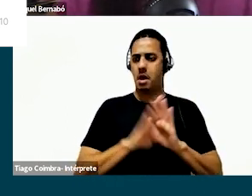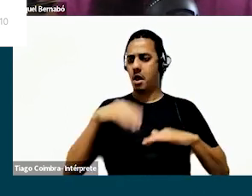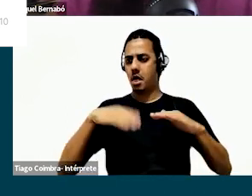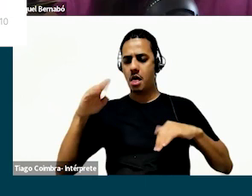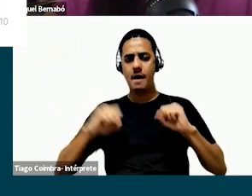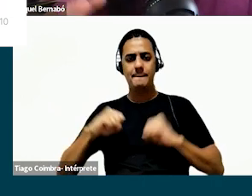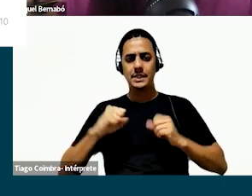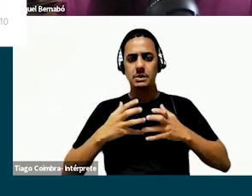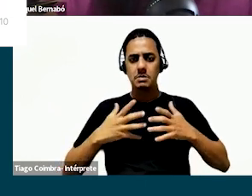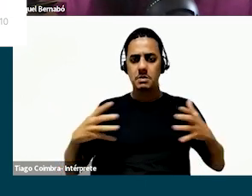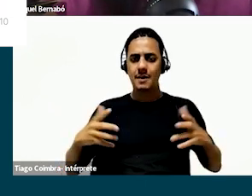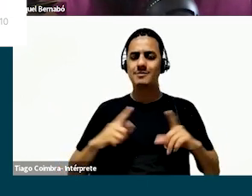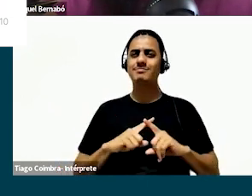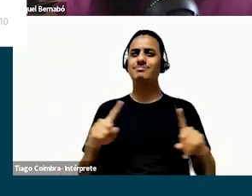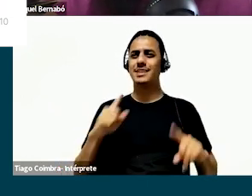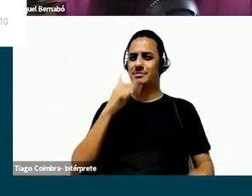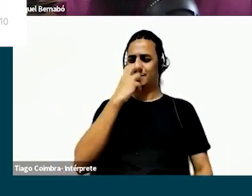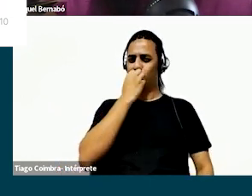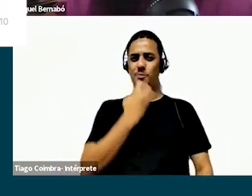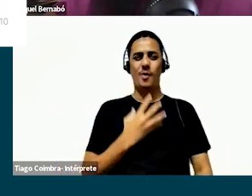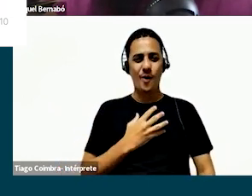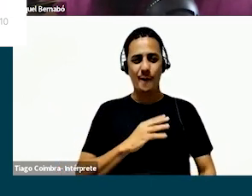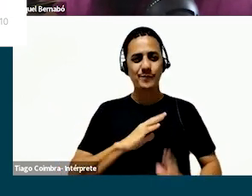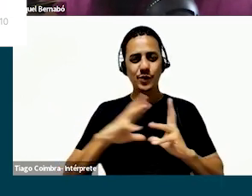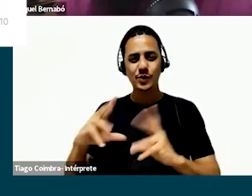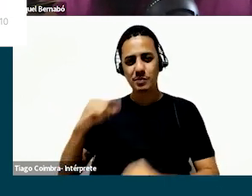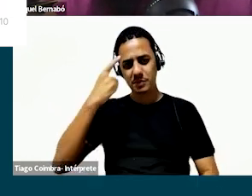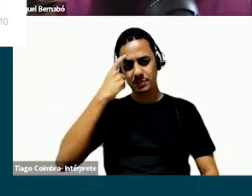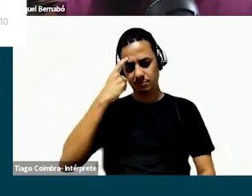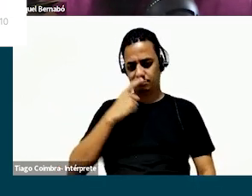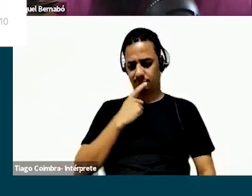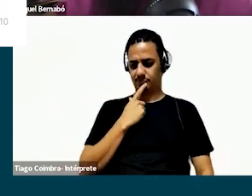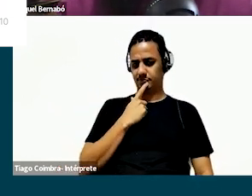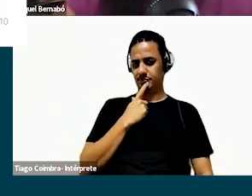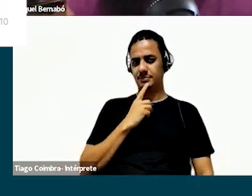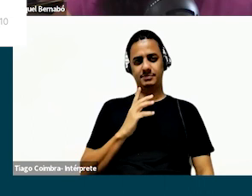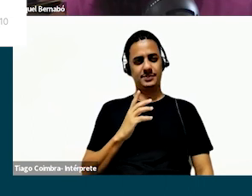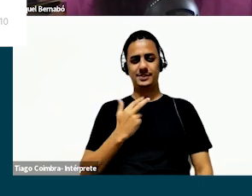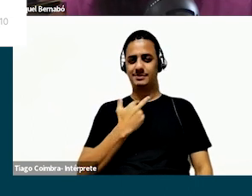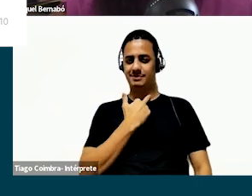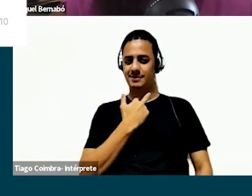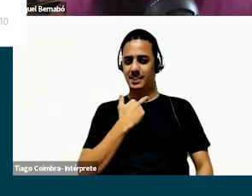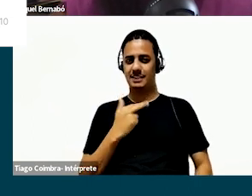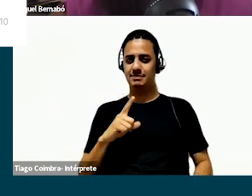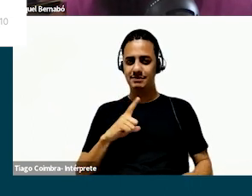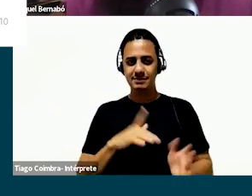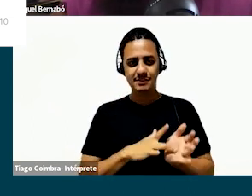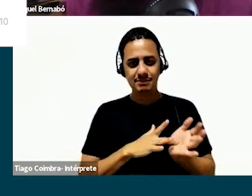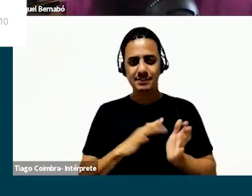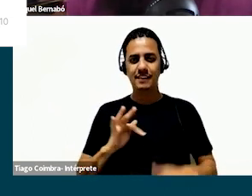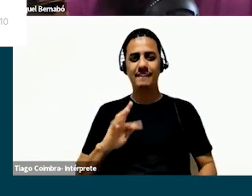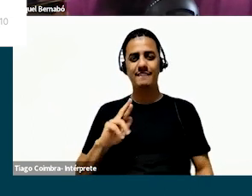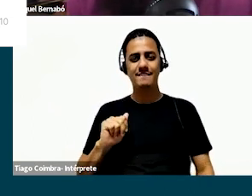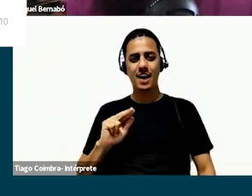começaram a subir e a empresa foi surfando na onda, só que começou a parecer muito bom para ser verdade. Então as pessoas começaram a pensar, nossa, isso aqui